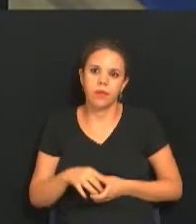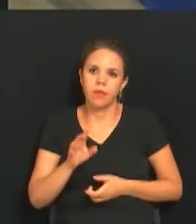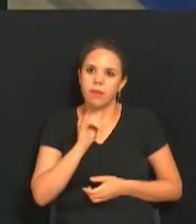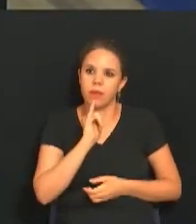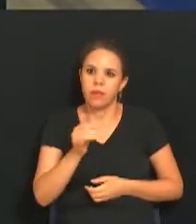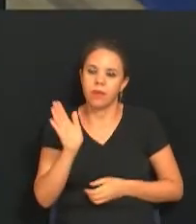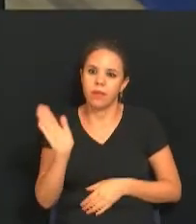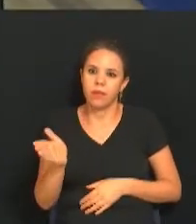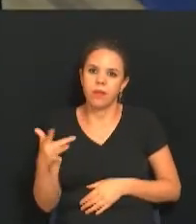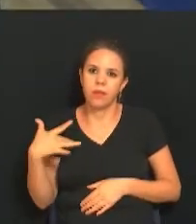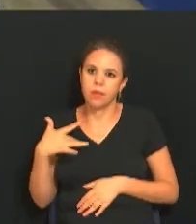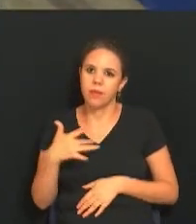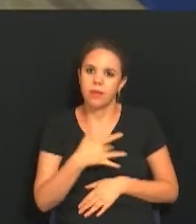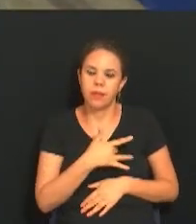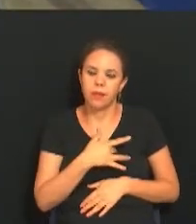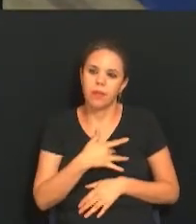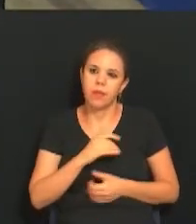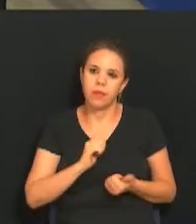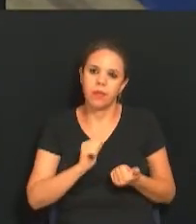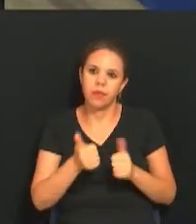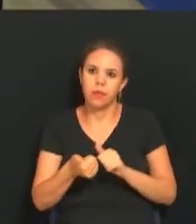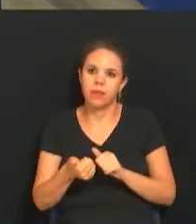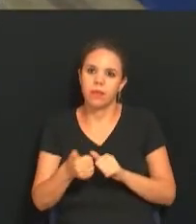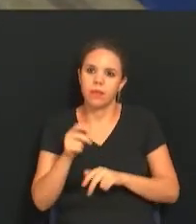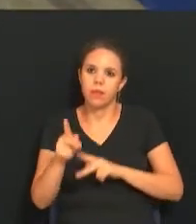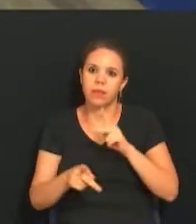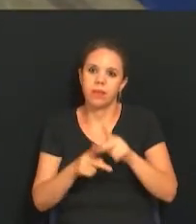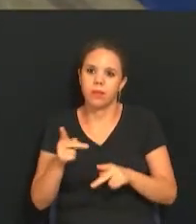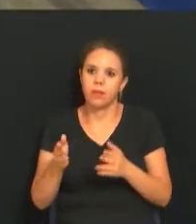sobre saúde, sobre esporte, o que a população